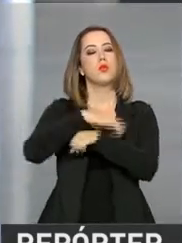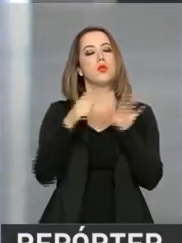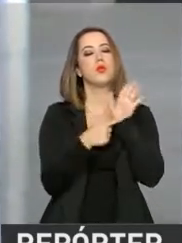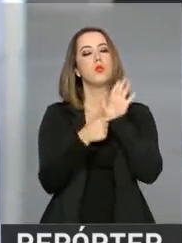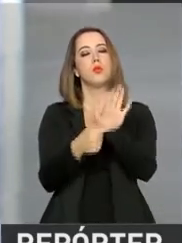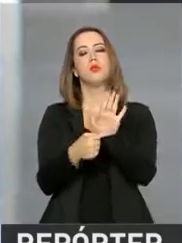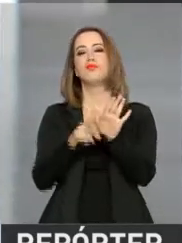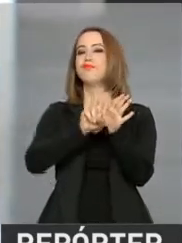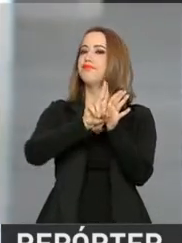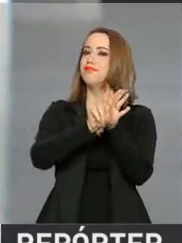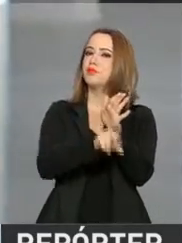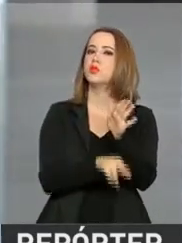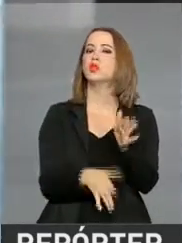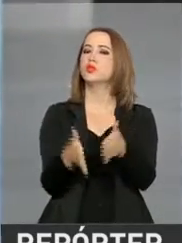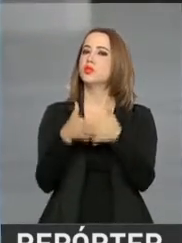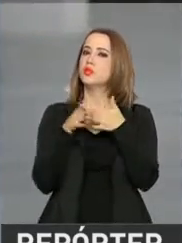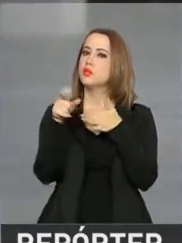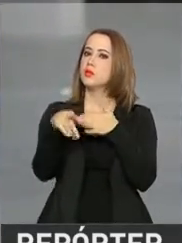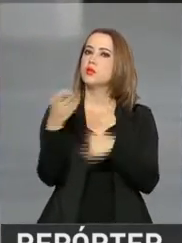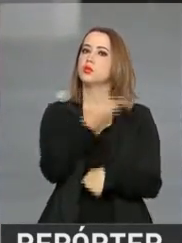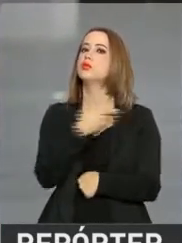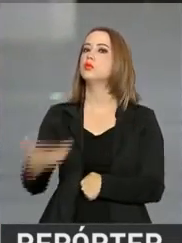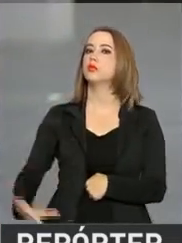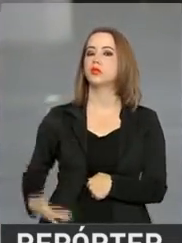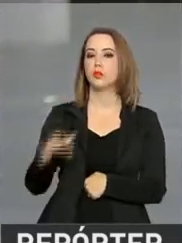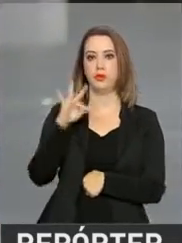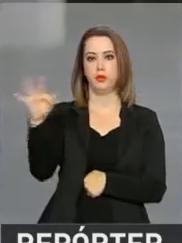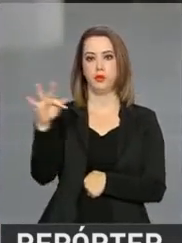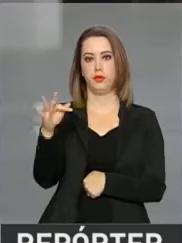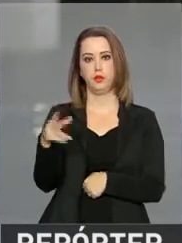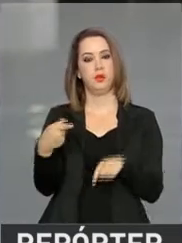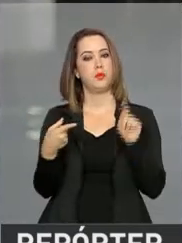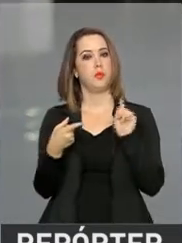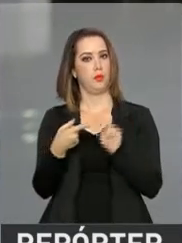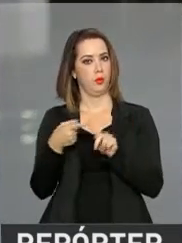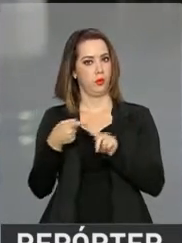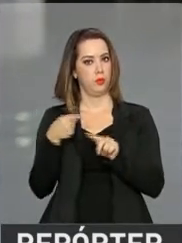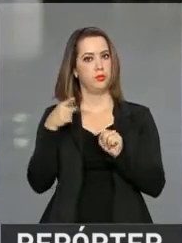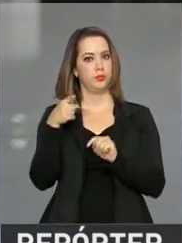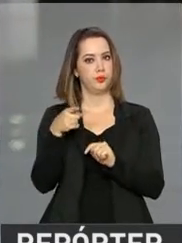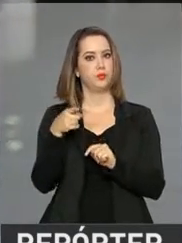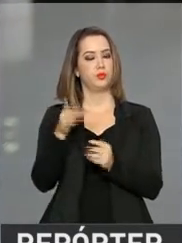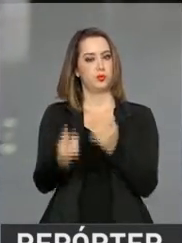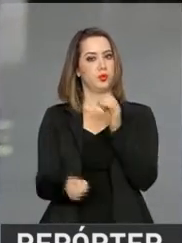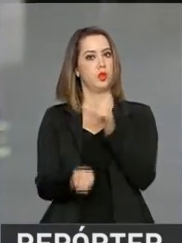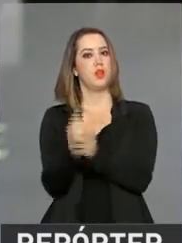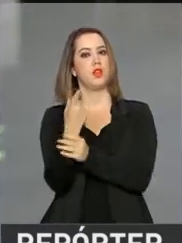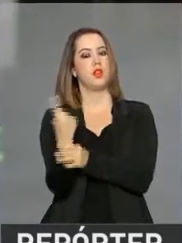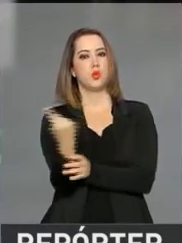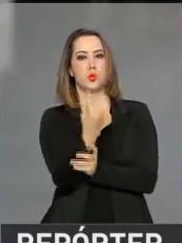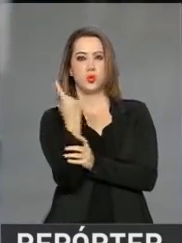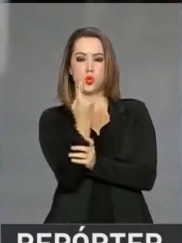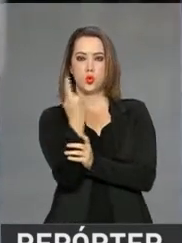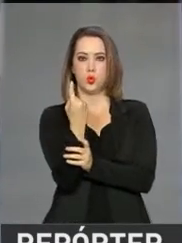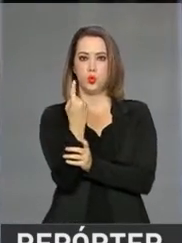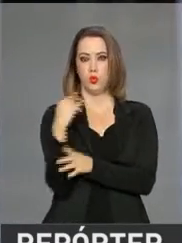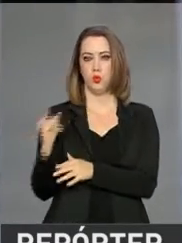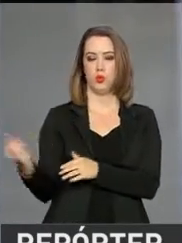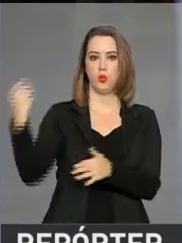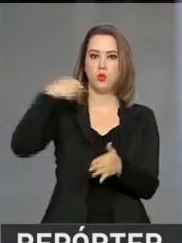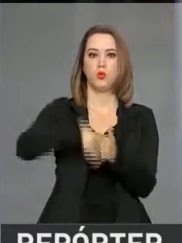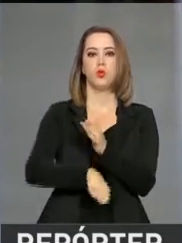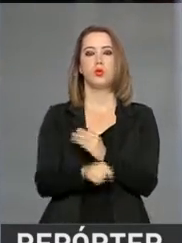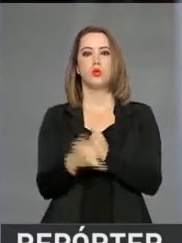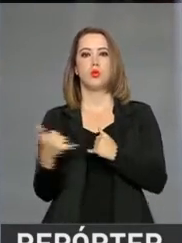de demandas ao governo federal uma delas por exemplo é a criação de maricota nacional para o imposto sobre a circulação